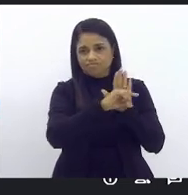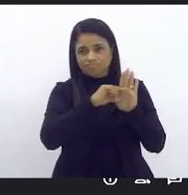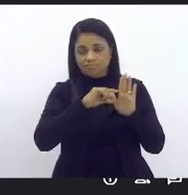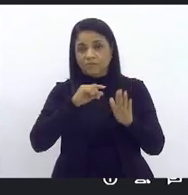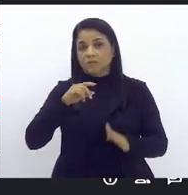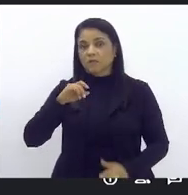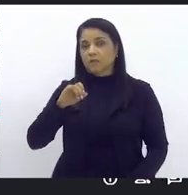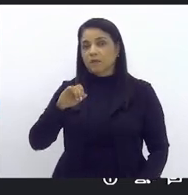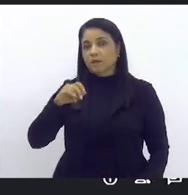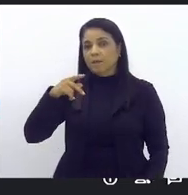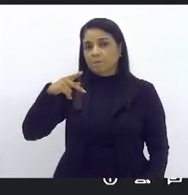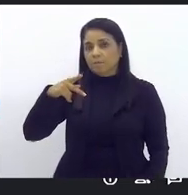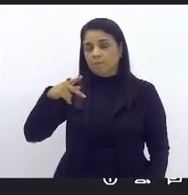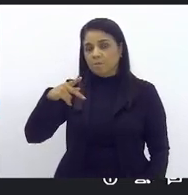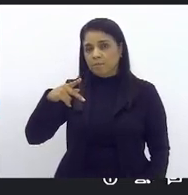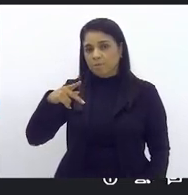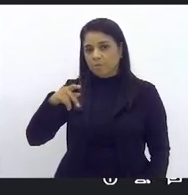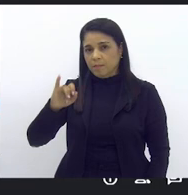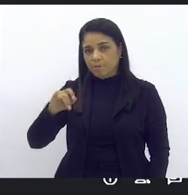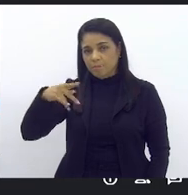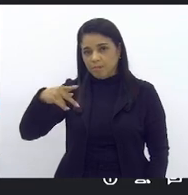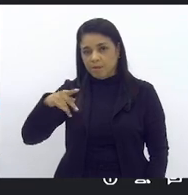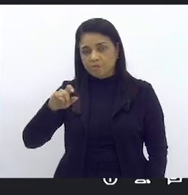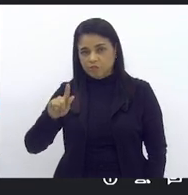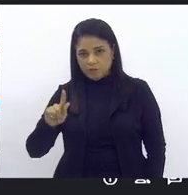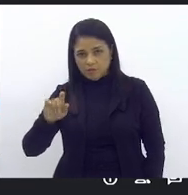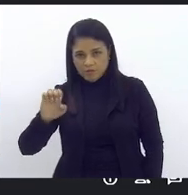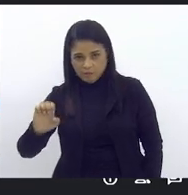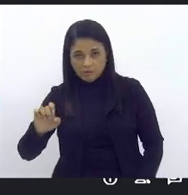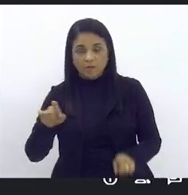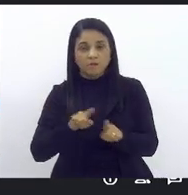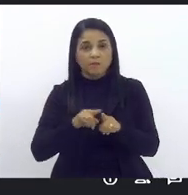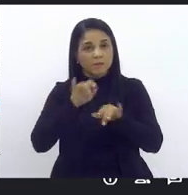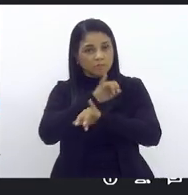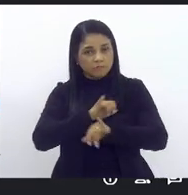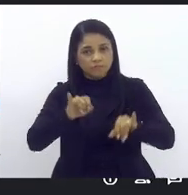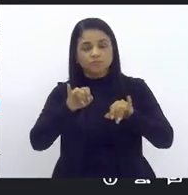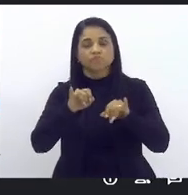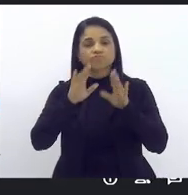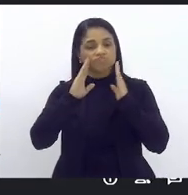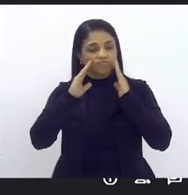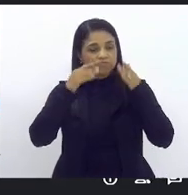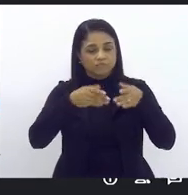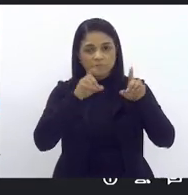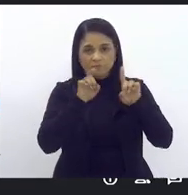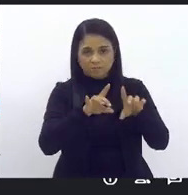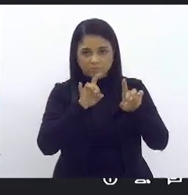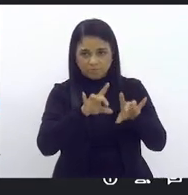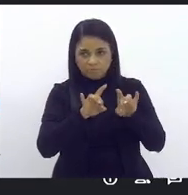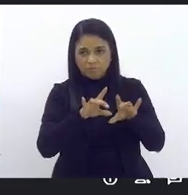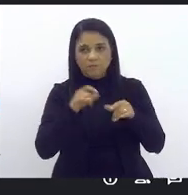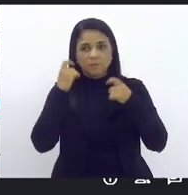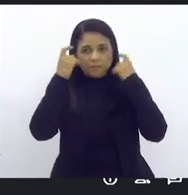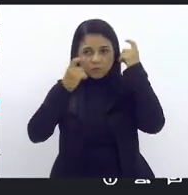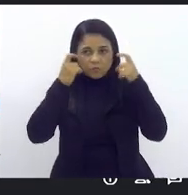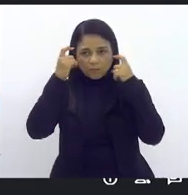PGR, e também a COPEDU, que tem um enunciado específico, que eu convido os senhores a analisar, o enunciado número